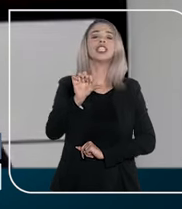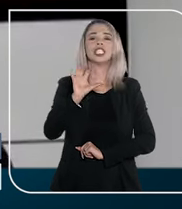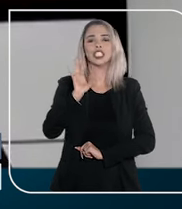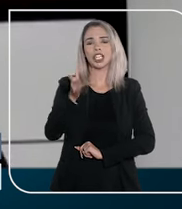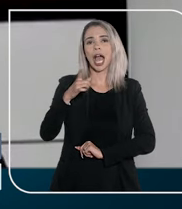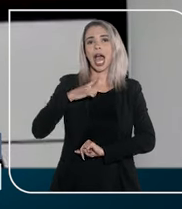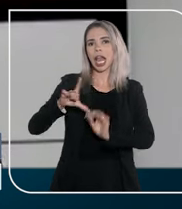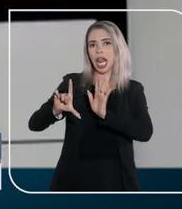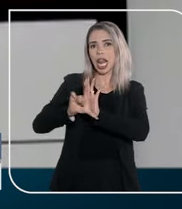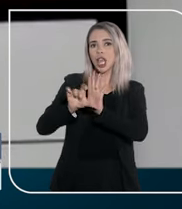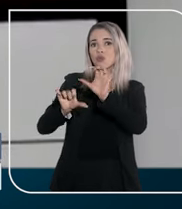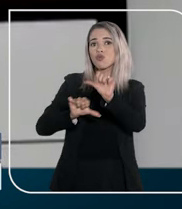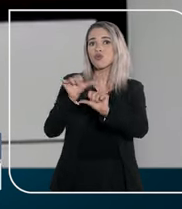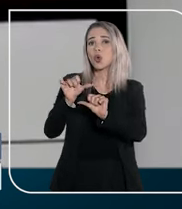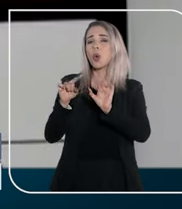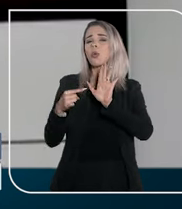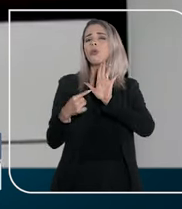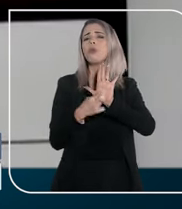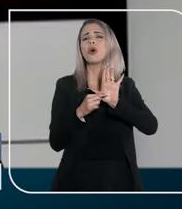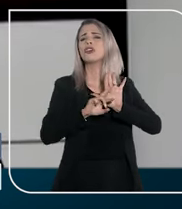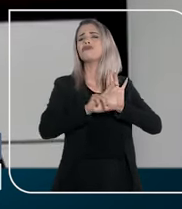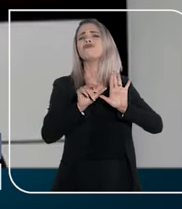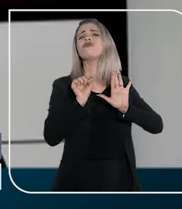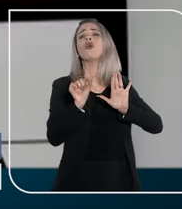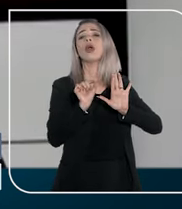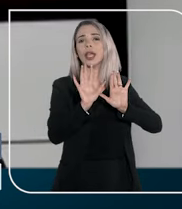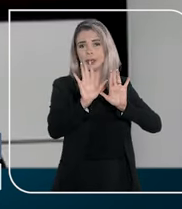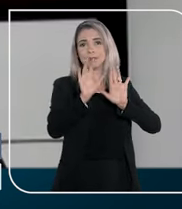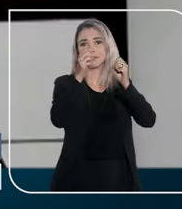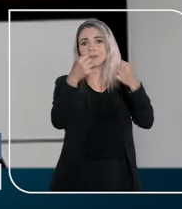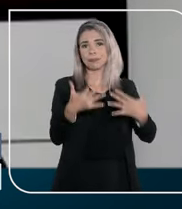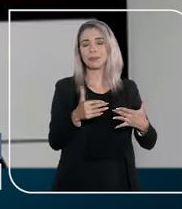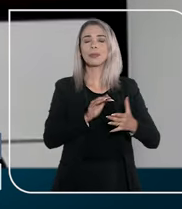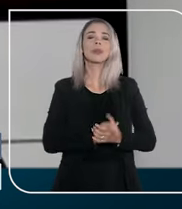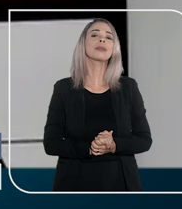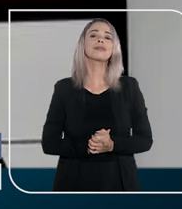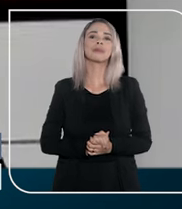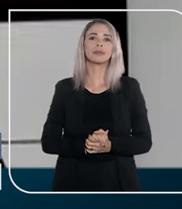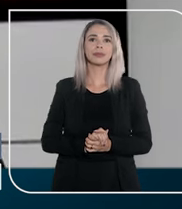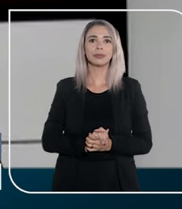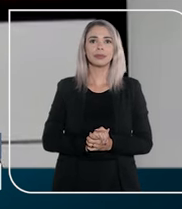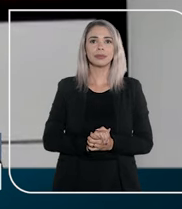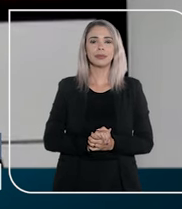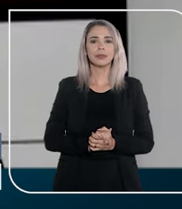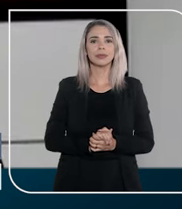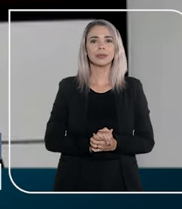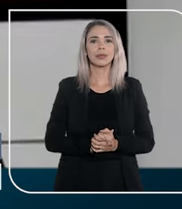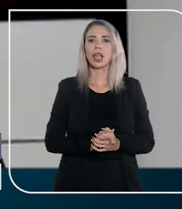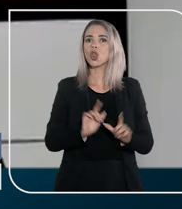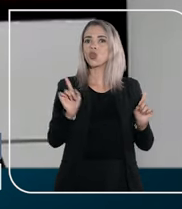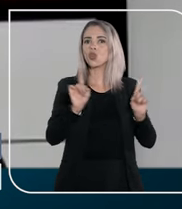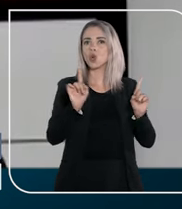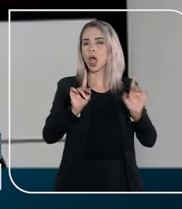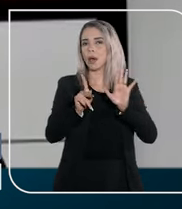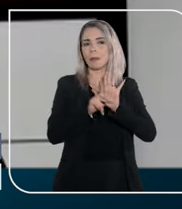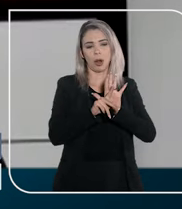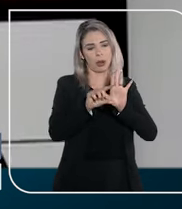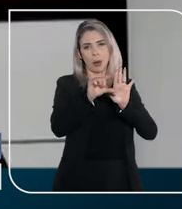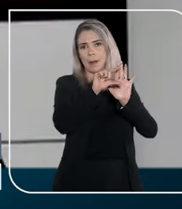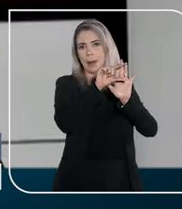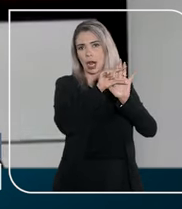o que ele trouxe de diferente a esse universo? Ele trouxe o seguinte, Fátima, eu não estou tratando de cláusula de